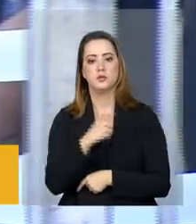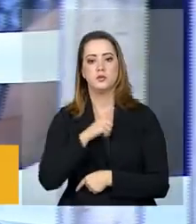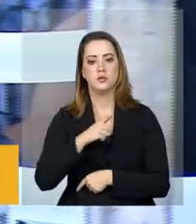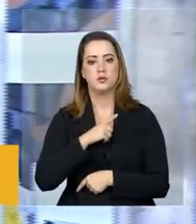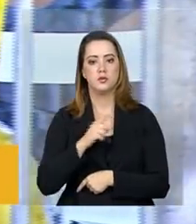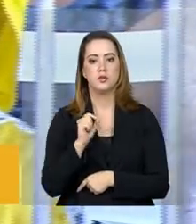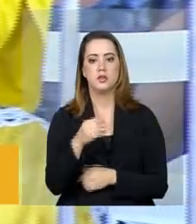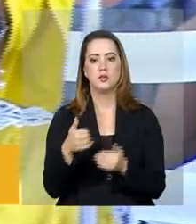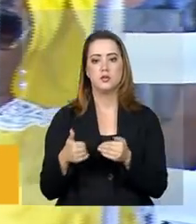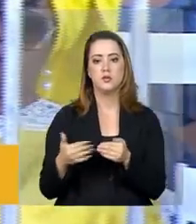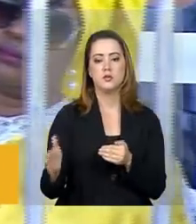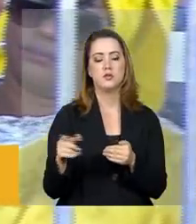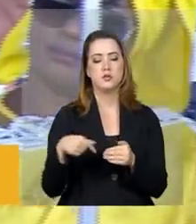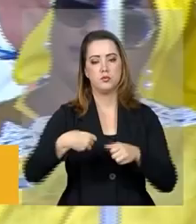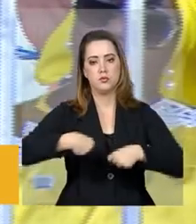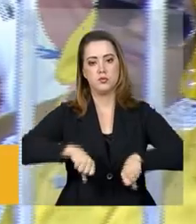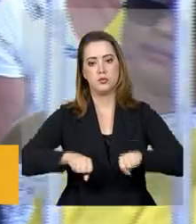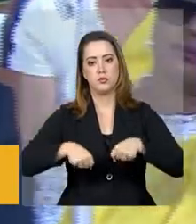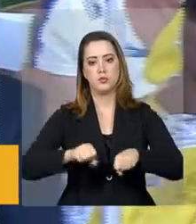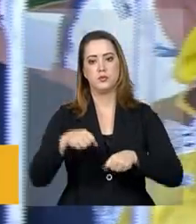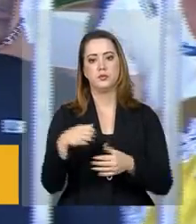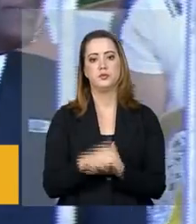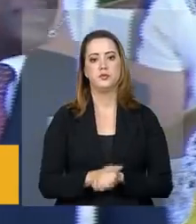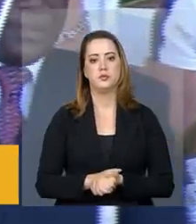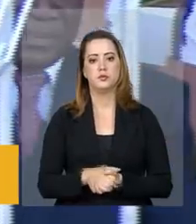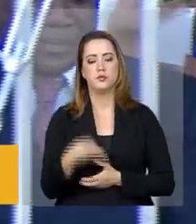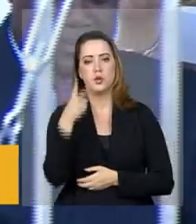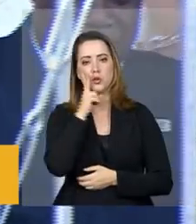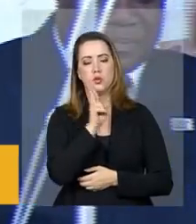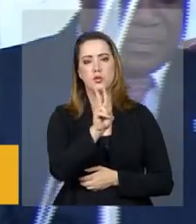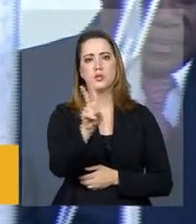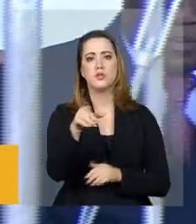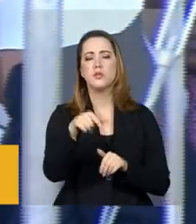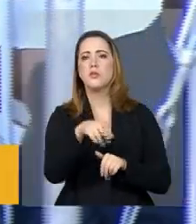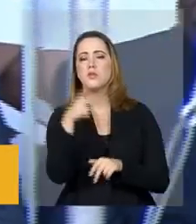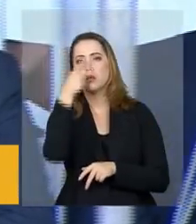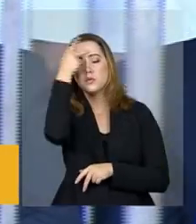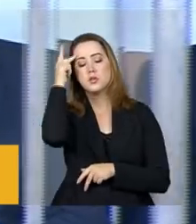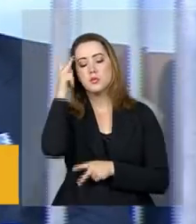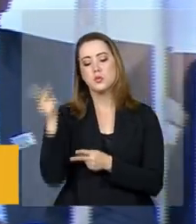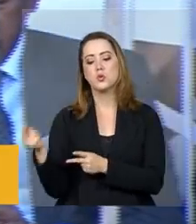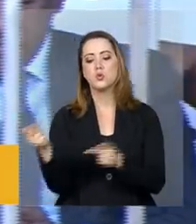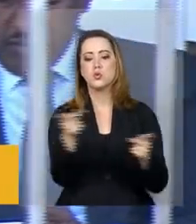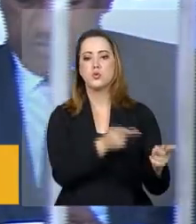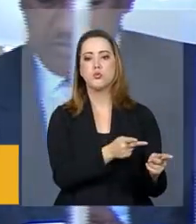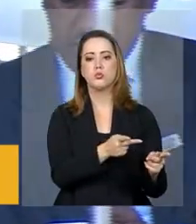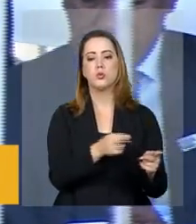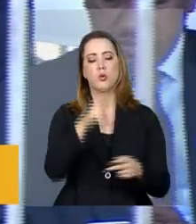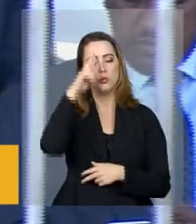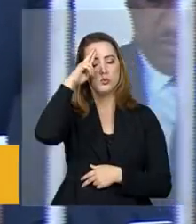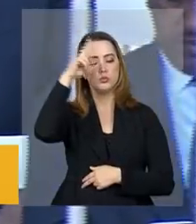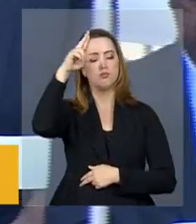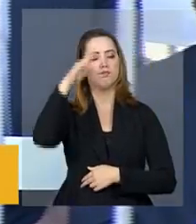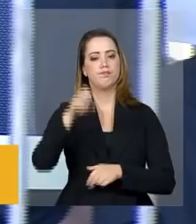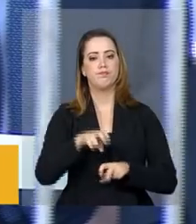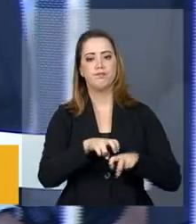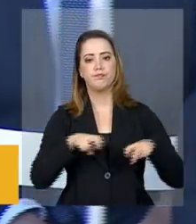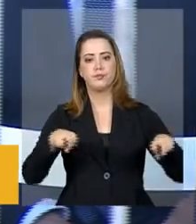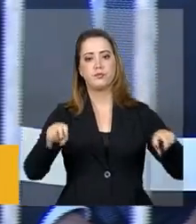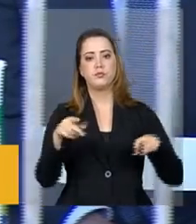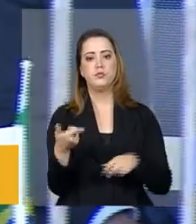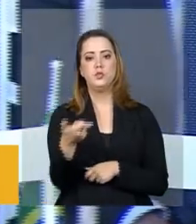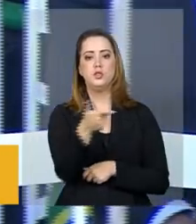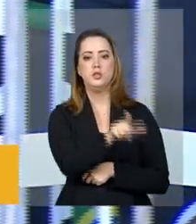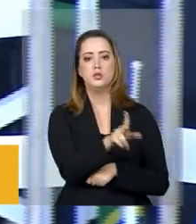abertura do desfile motorizado. Temos aí imagens dos convidados no palanque das autoridades, convidados representantes de